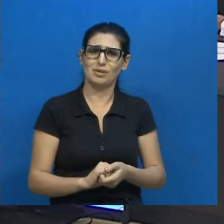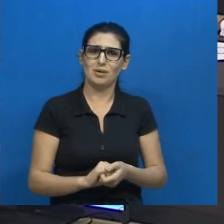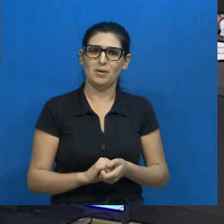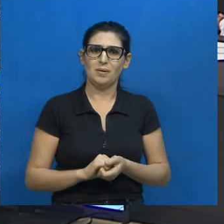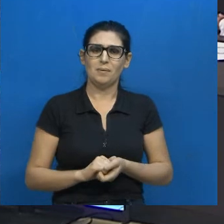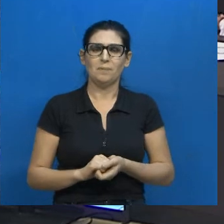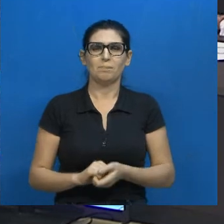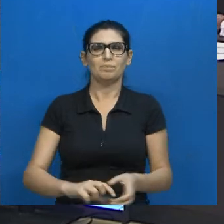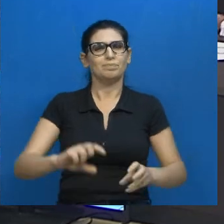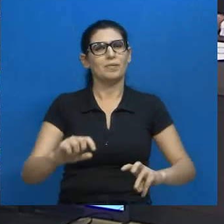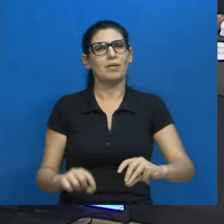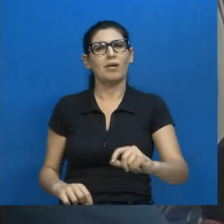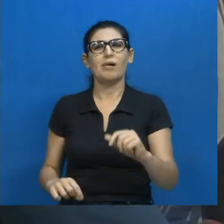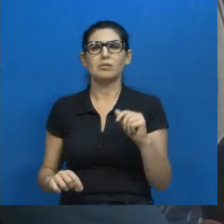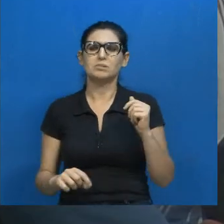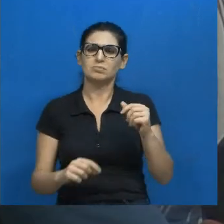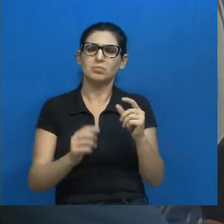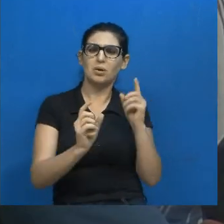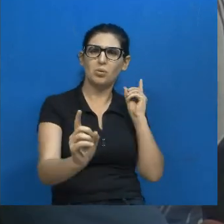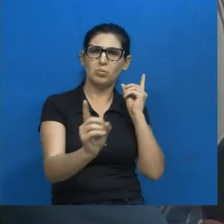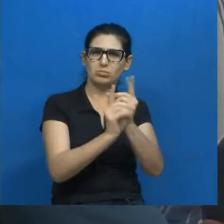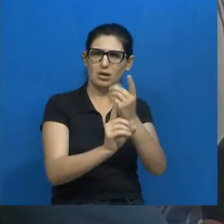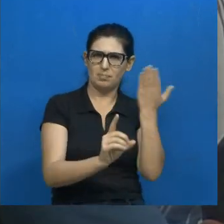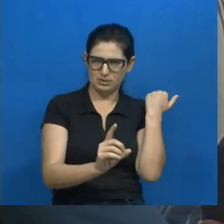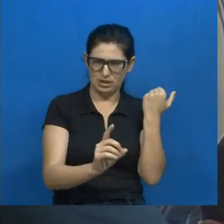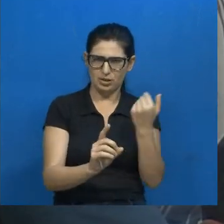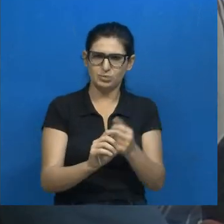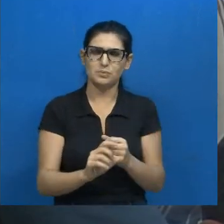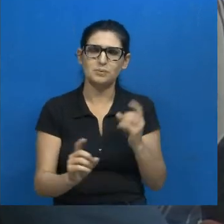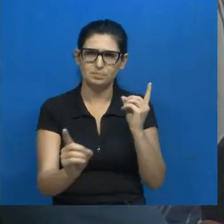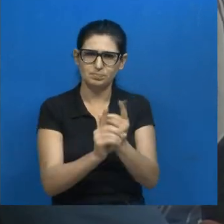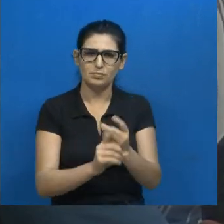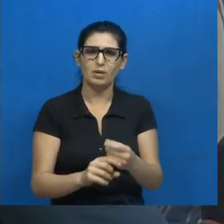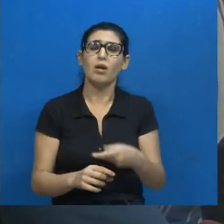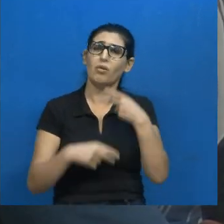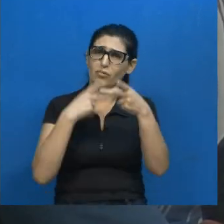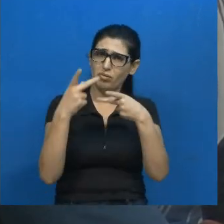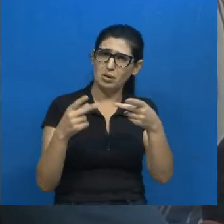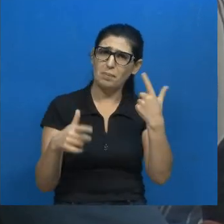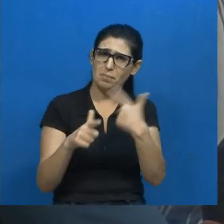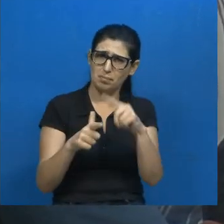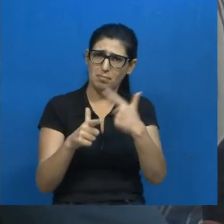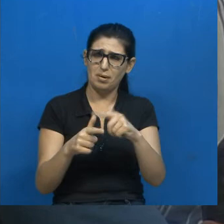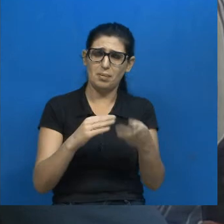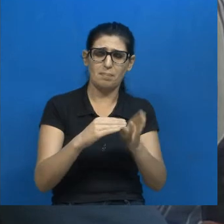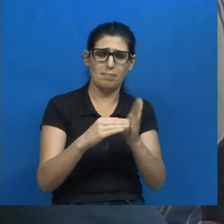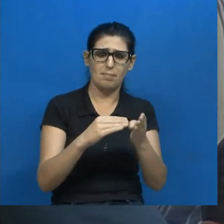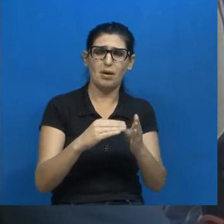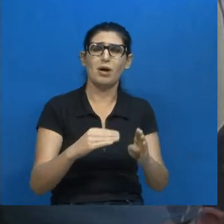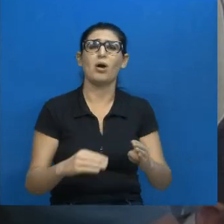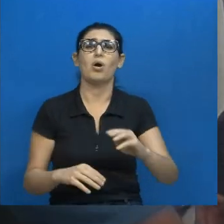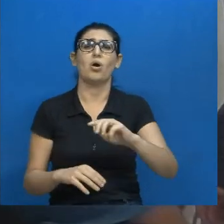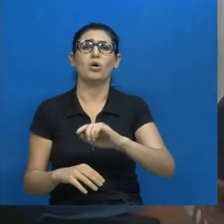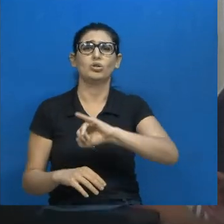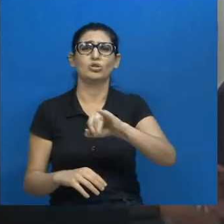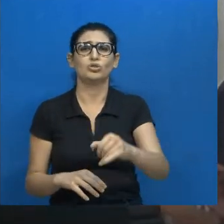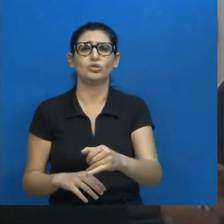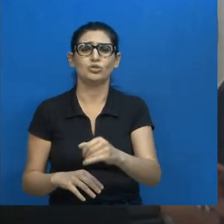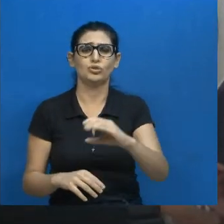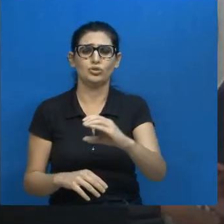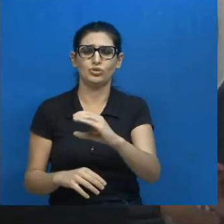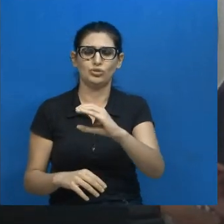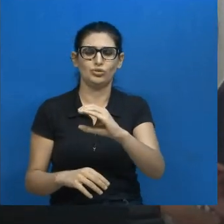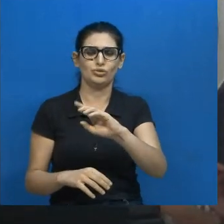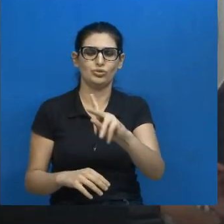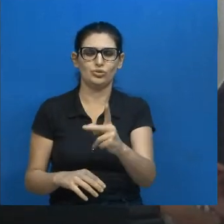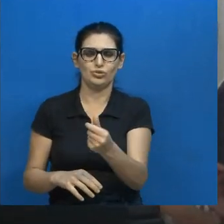tempo atrás eu estive contigo, expus o problema do bairro, certo? Sim. Disse para você que o bairro Chácaras Guararemas Barra Remédio, o posto